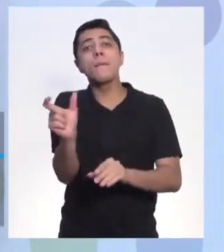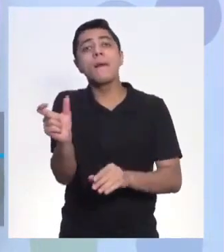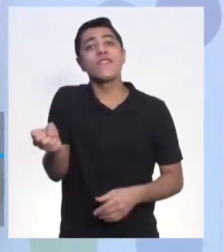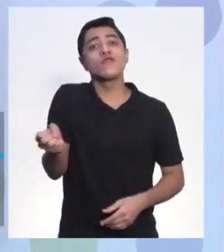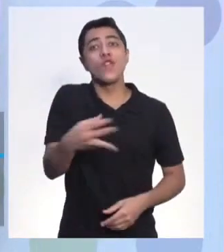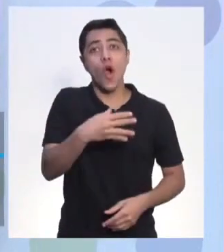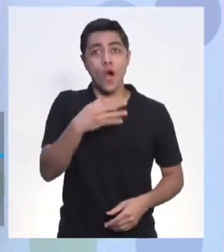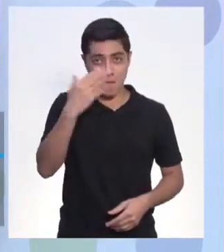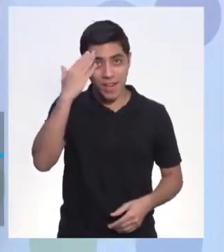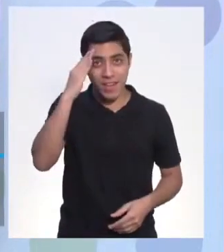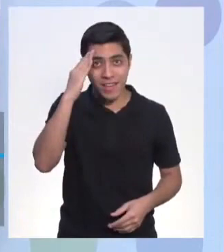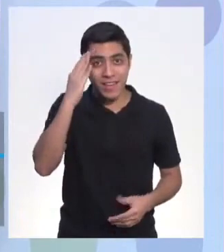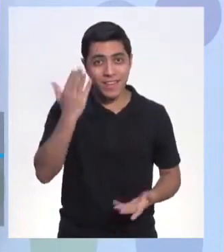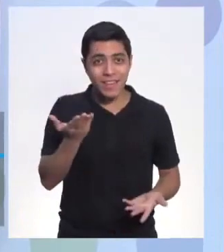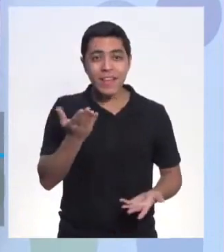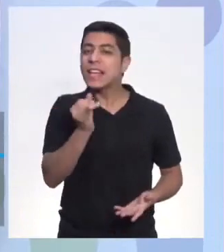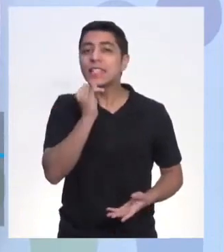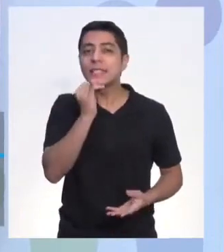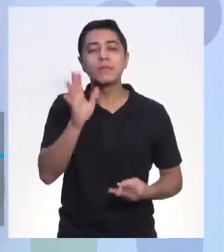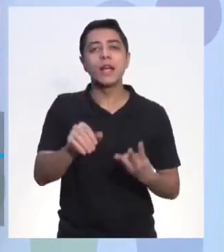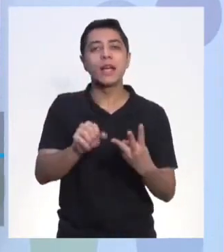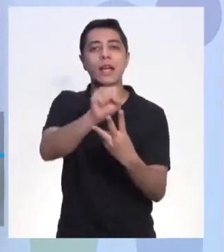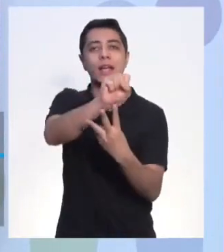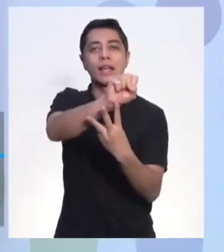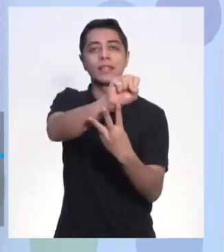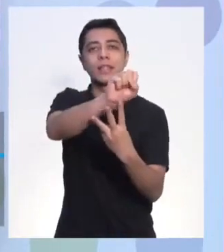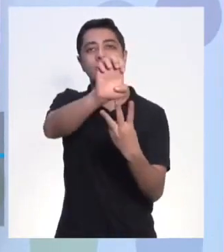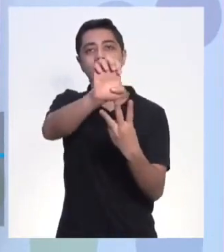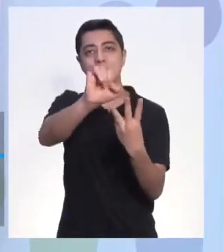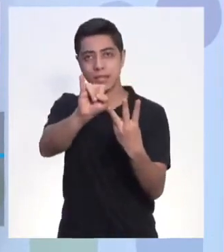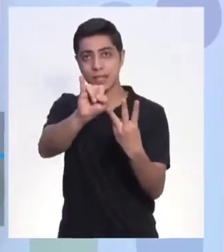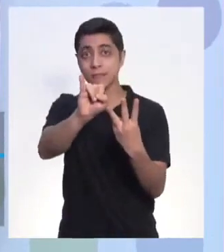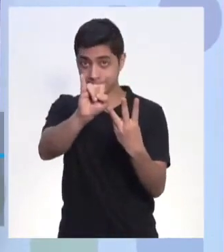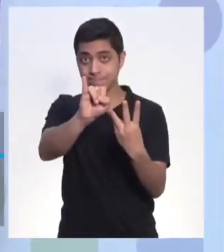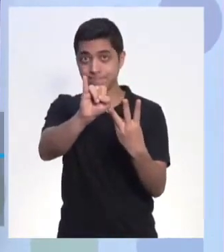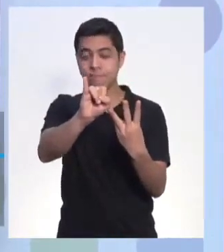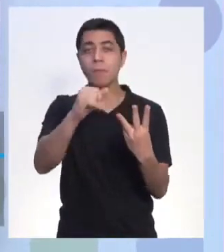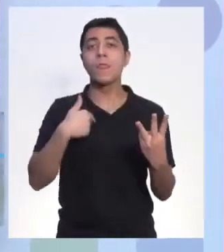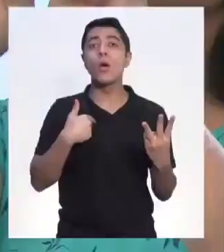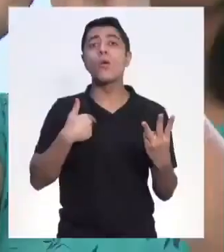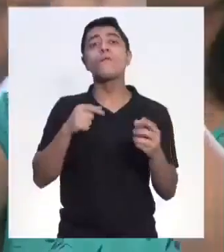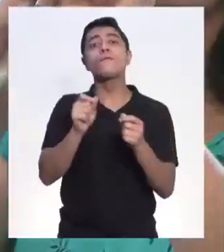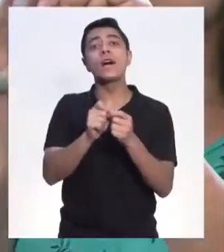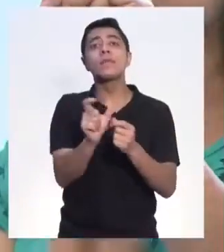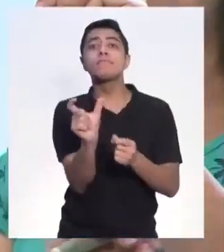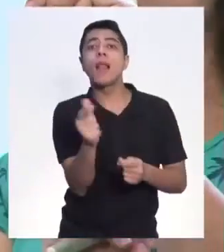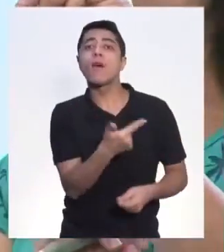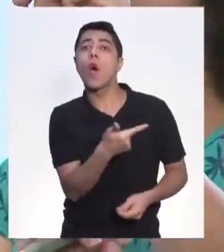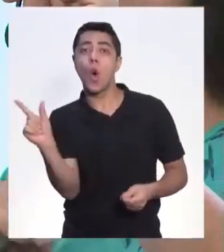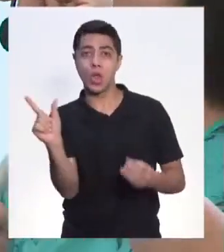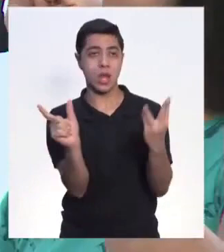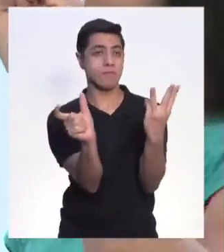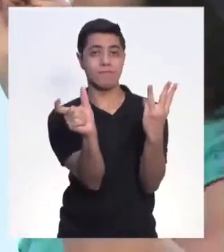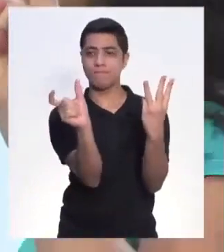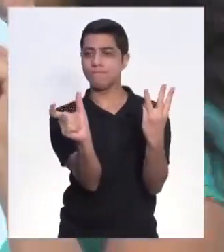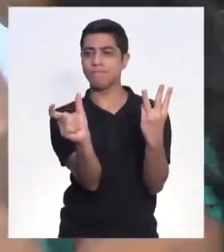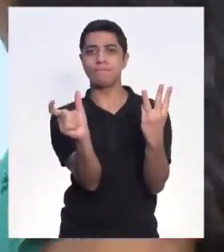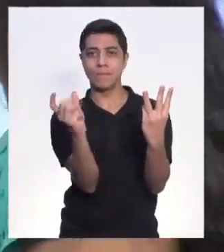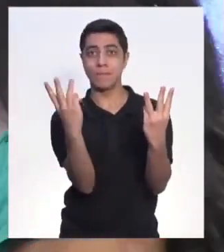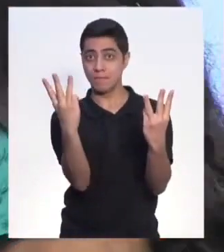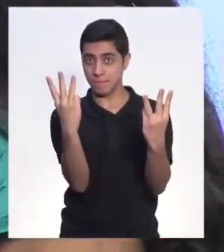Então, na primeira posição, eu posso usar qualquer uma das 3 letras. Usei uma, vão